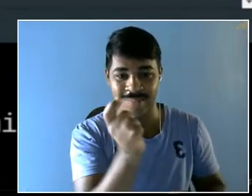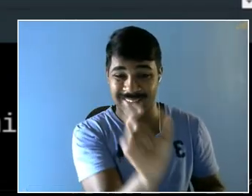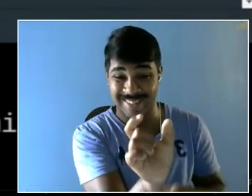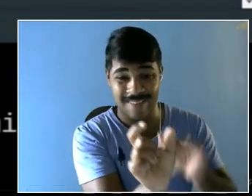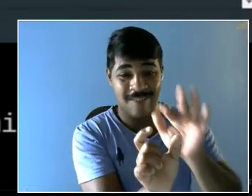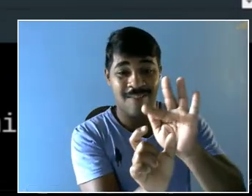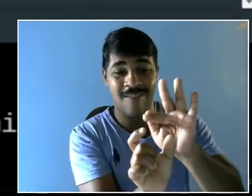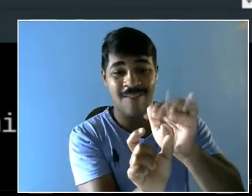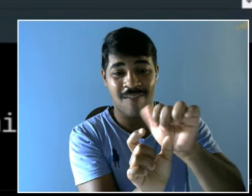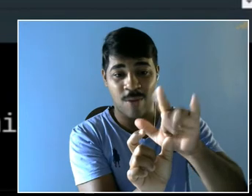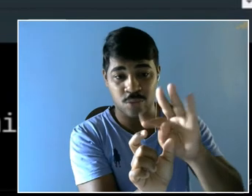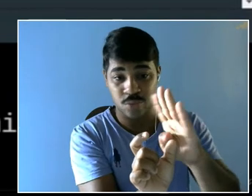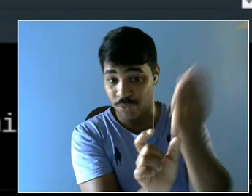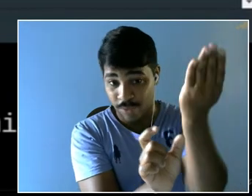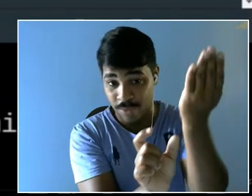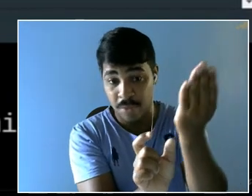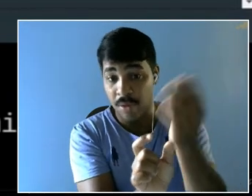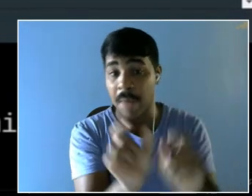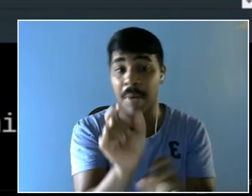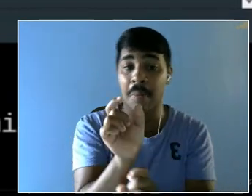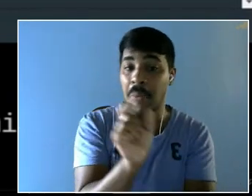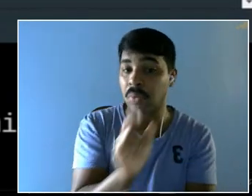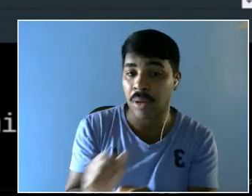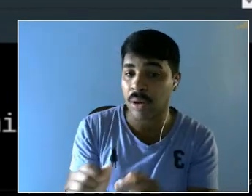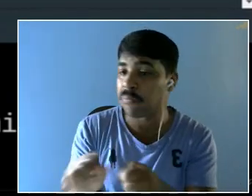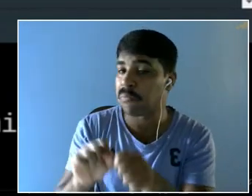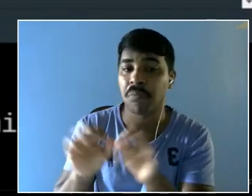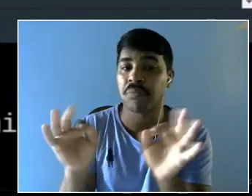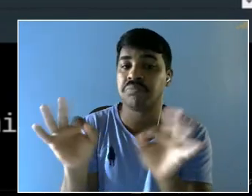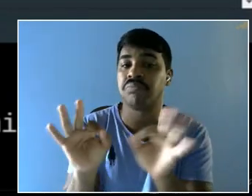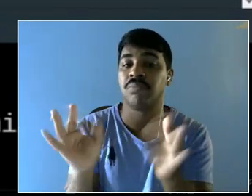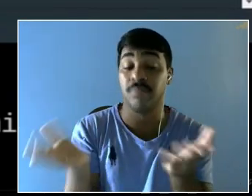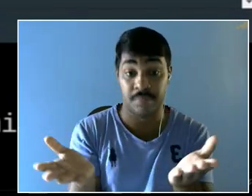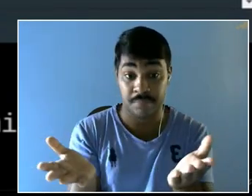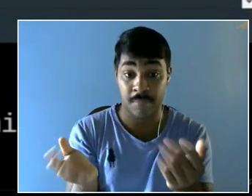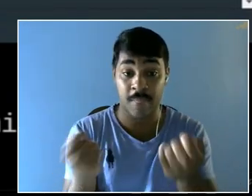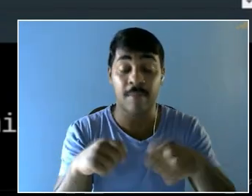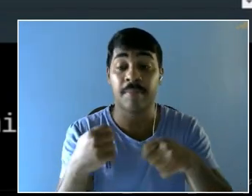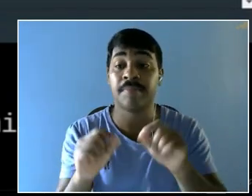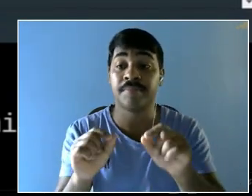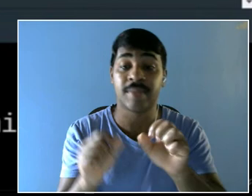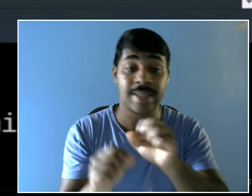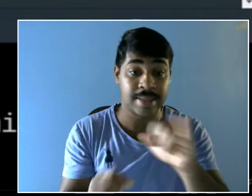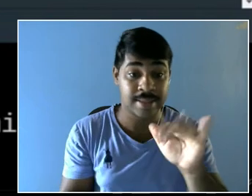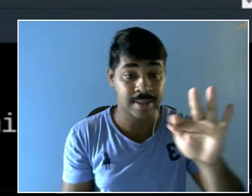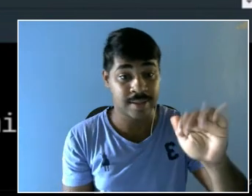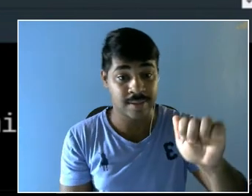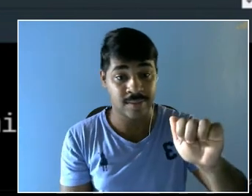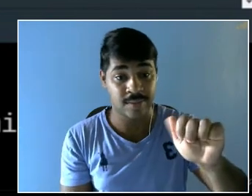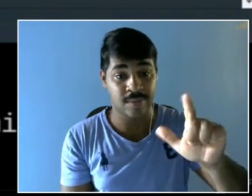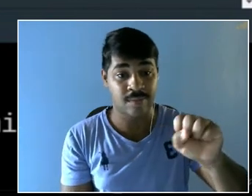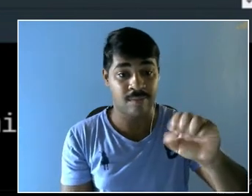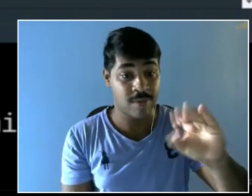executar deu falso, ele não executou nada. Muito bem. Estamos chegando a algum lugar. Então, quando é falso, é igual ao C. Ele